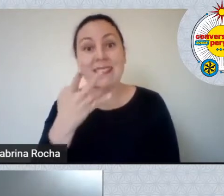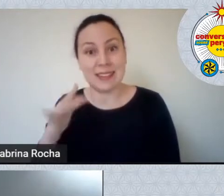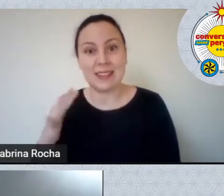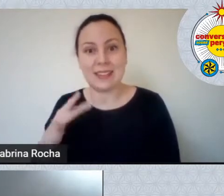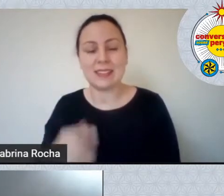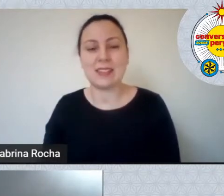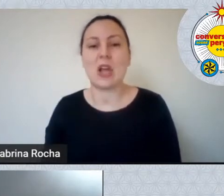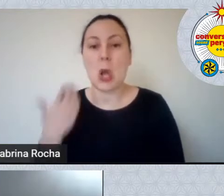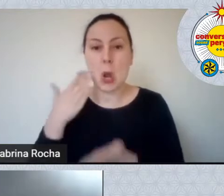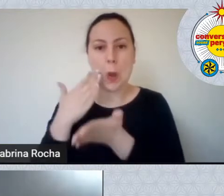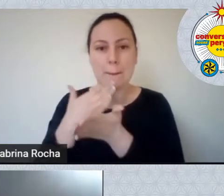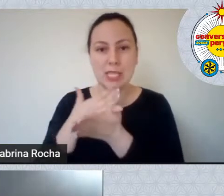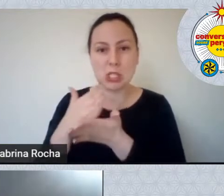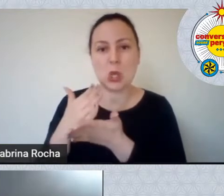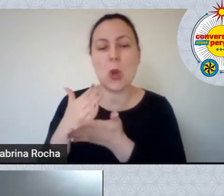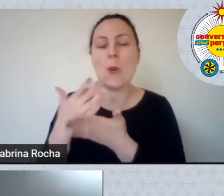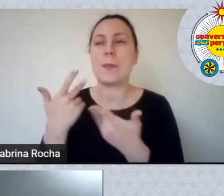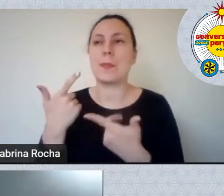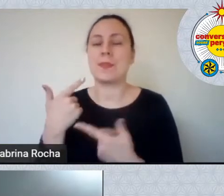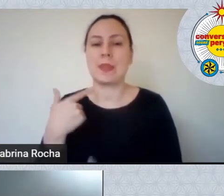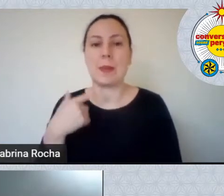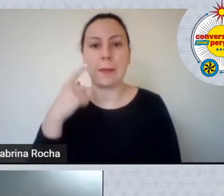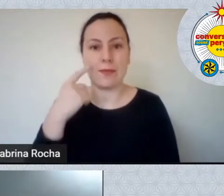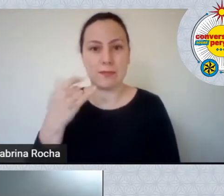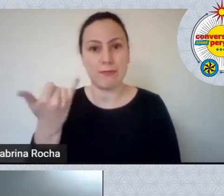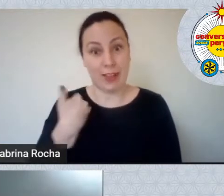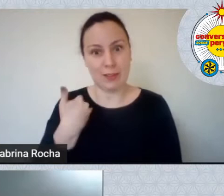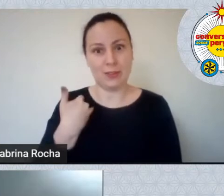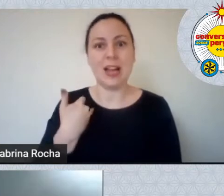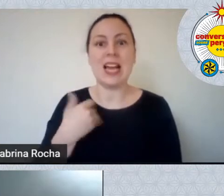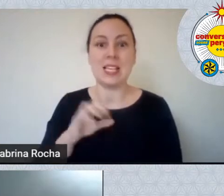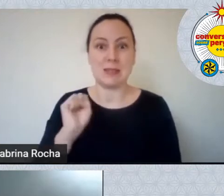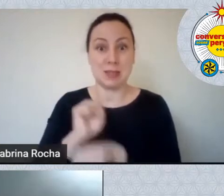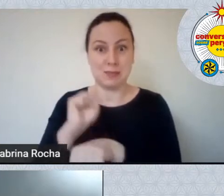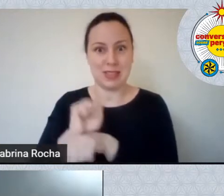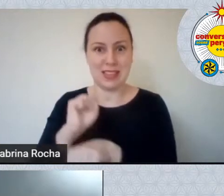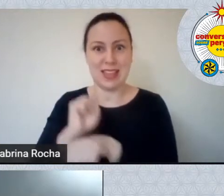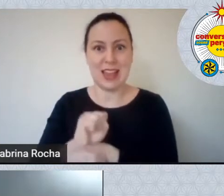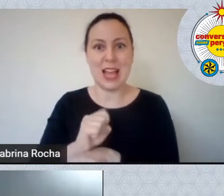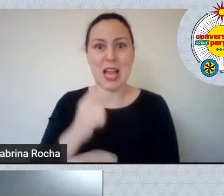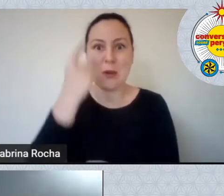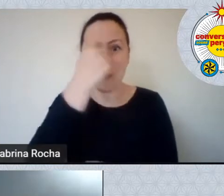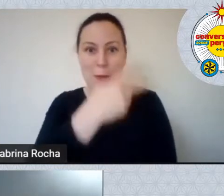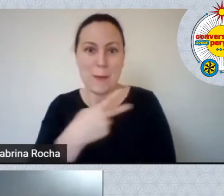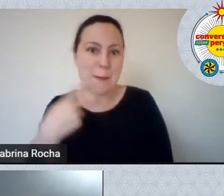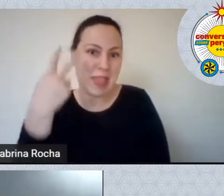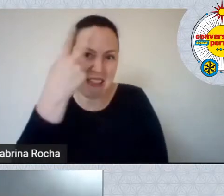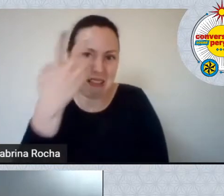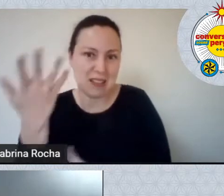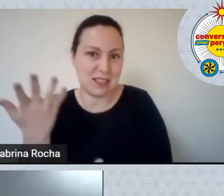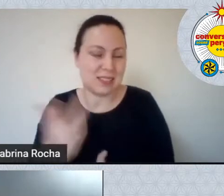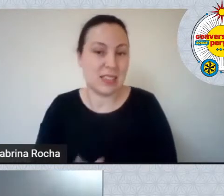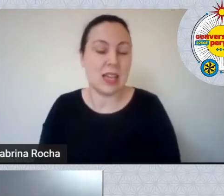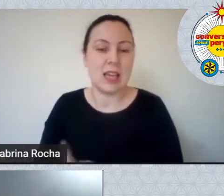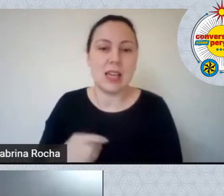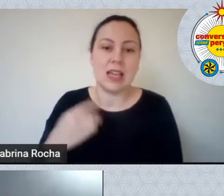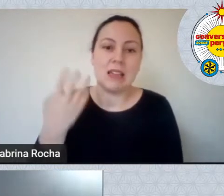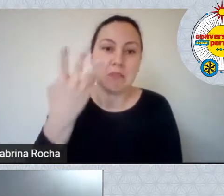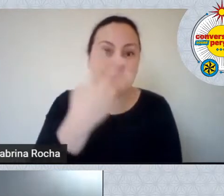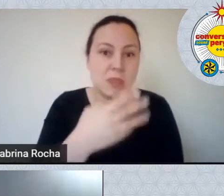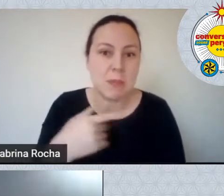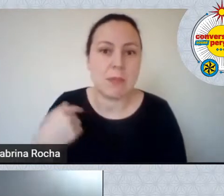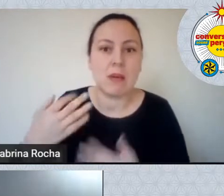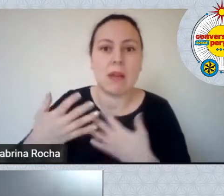e isso é muito difícil para a subjetividade aceitar. Né? Um sacrifício que não é em nome de, clara